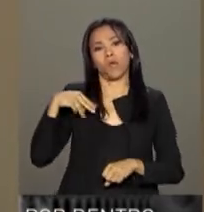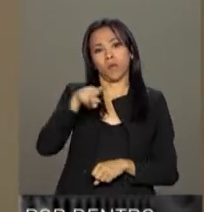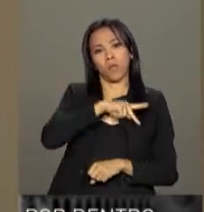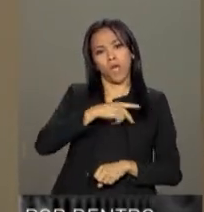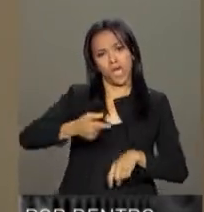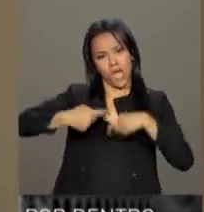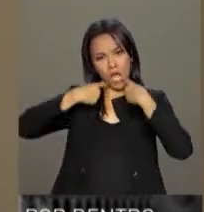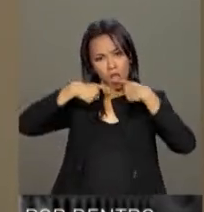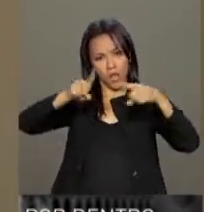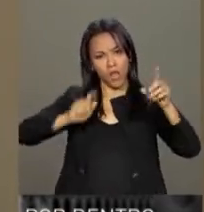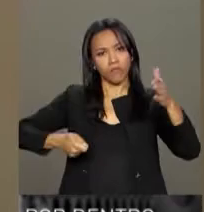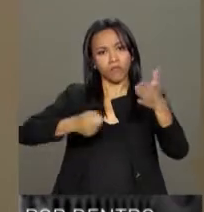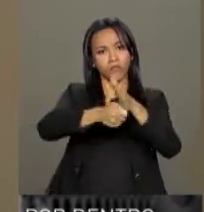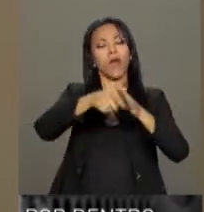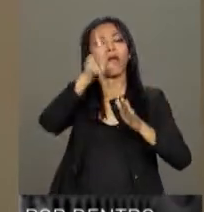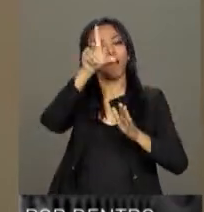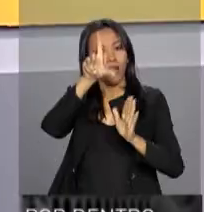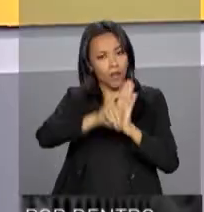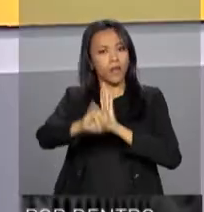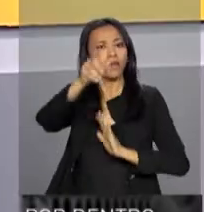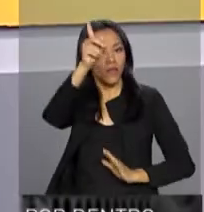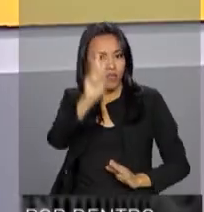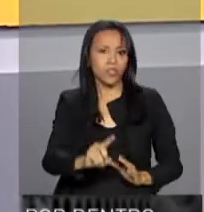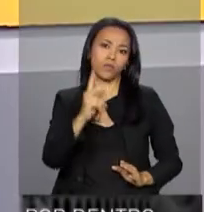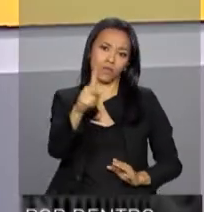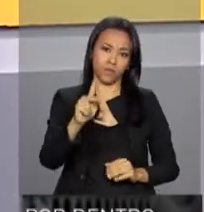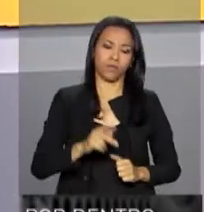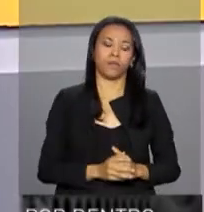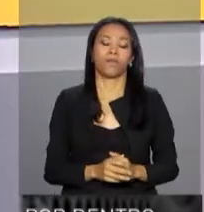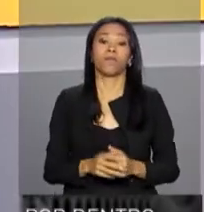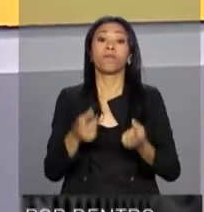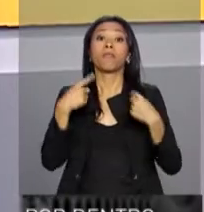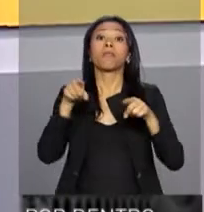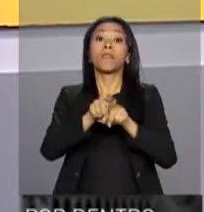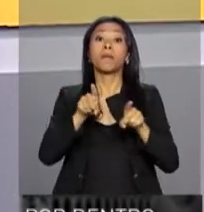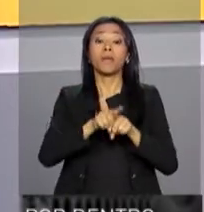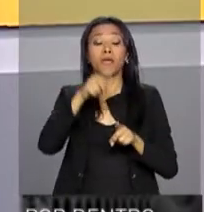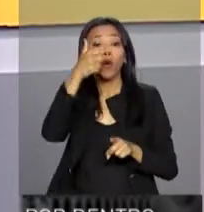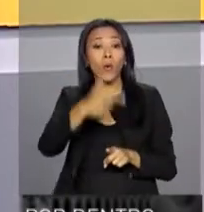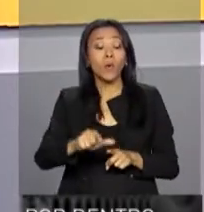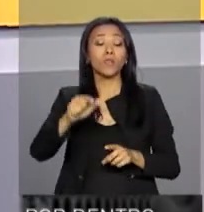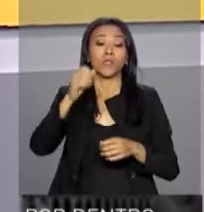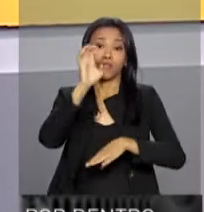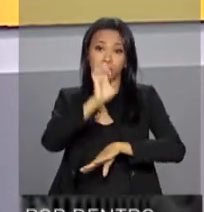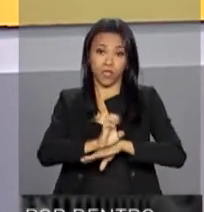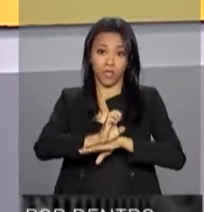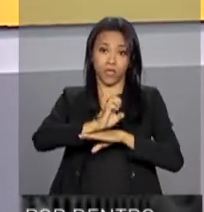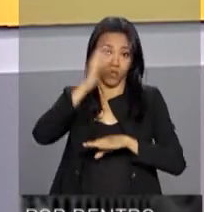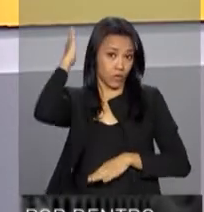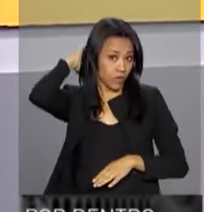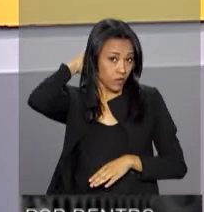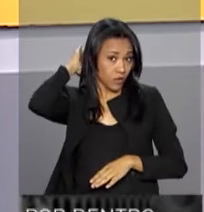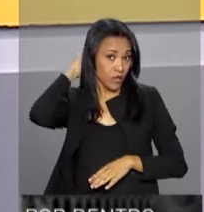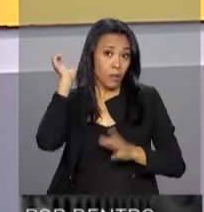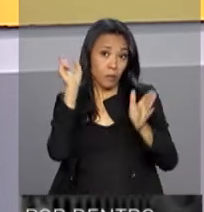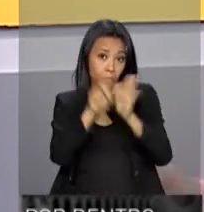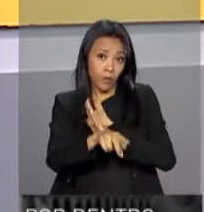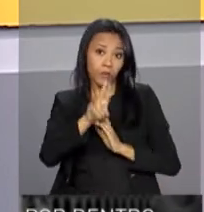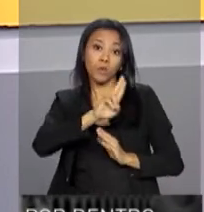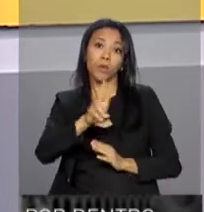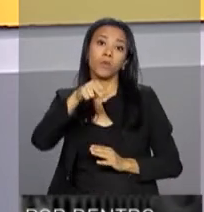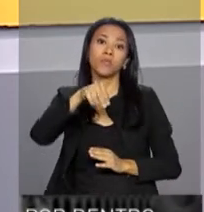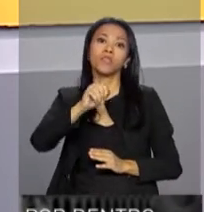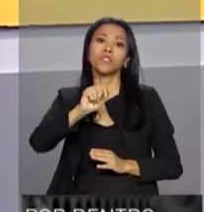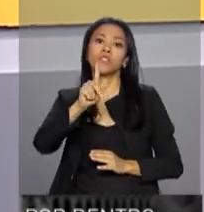e é um direito seu ter acesso à meia-entrada e de marabá no pará e uma pergunta do nilton ele quer saber se pode usar a identidade